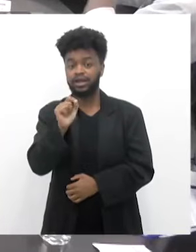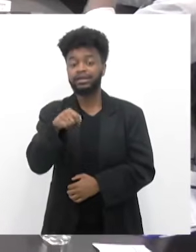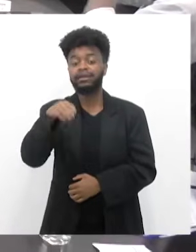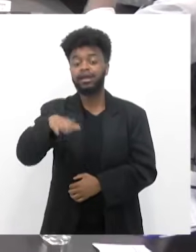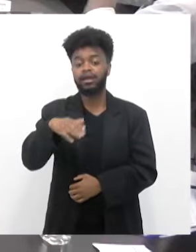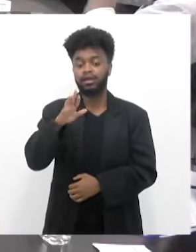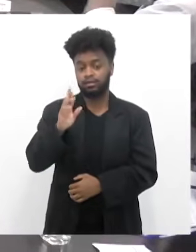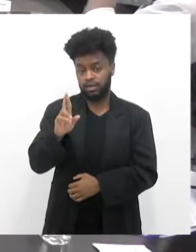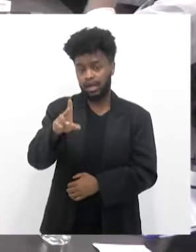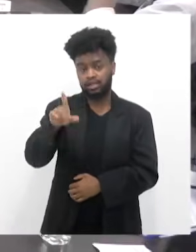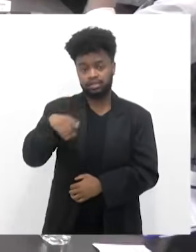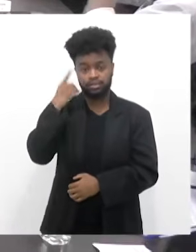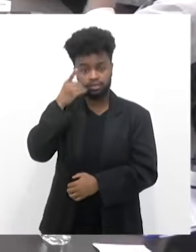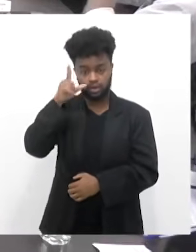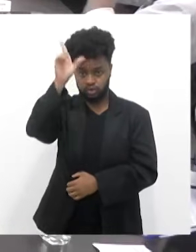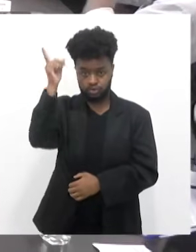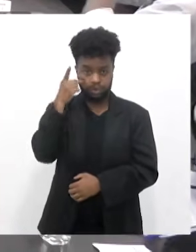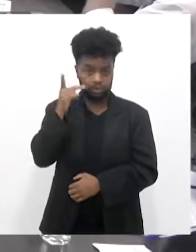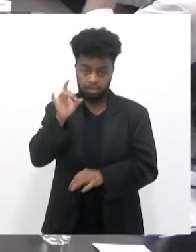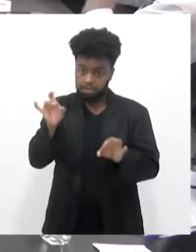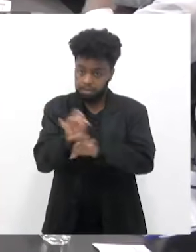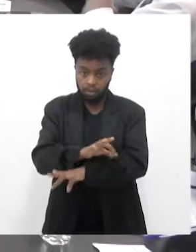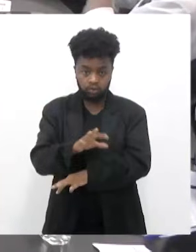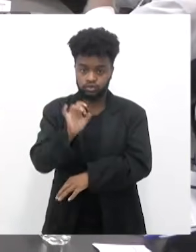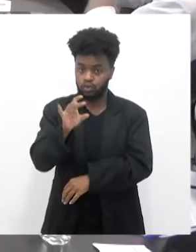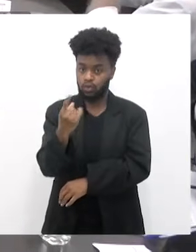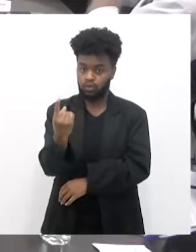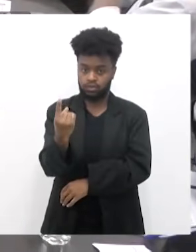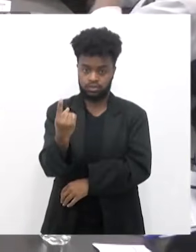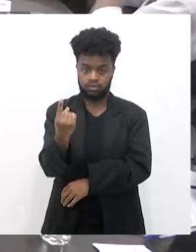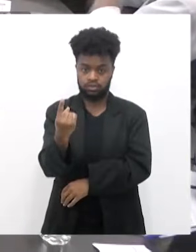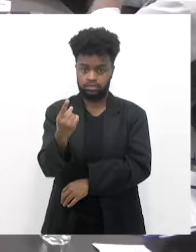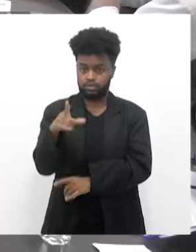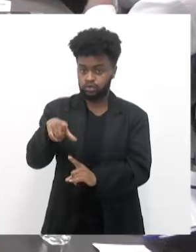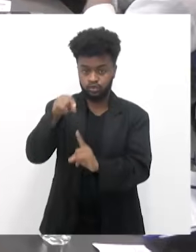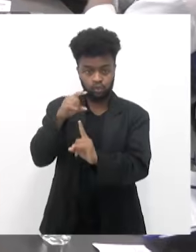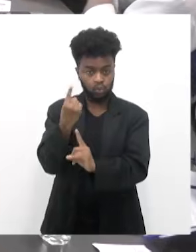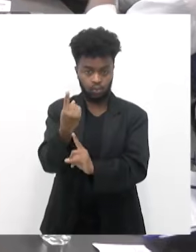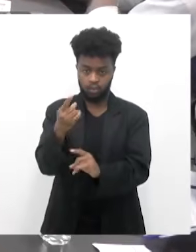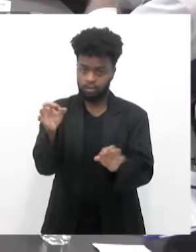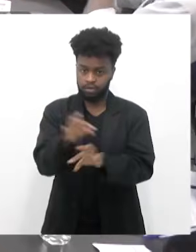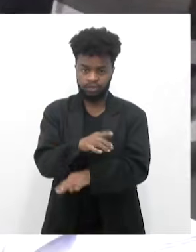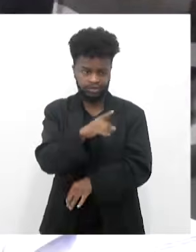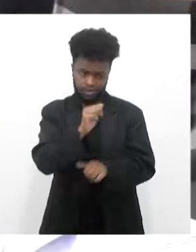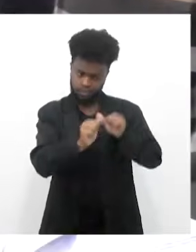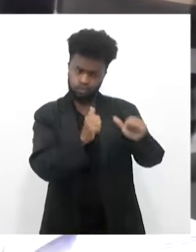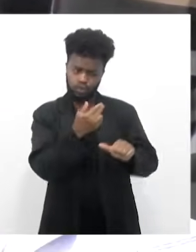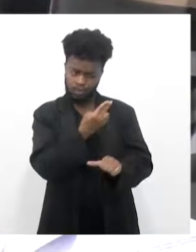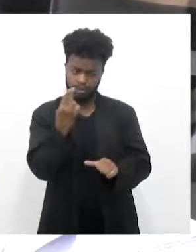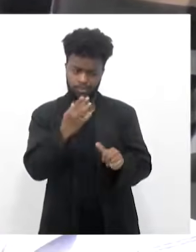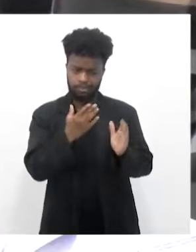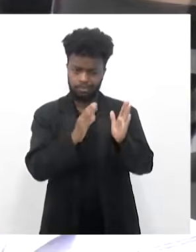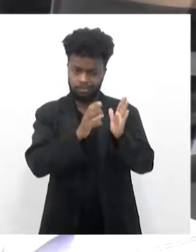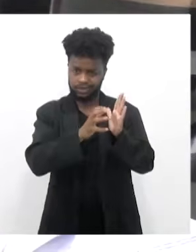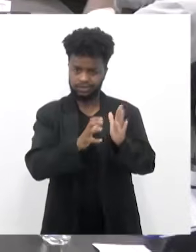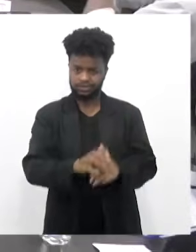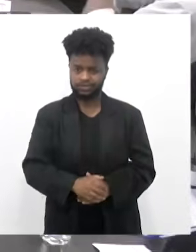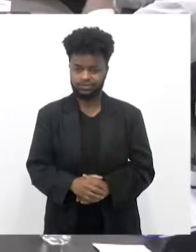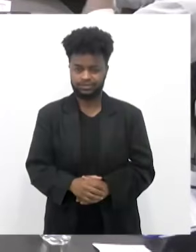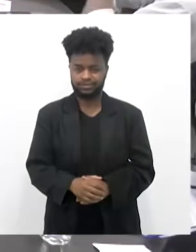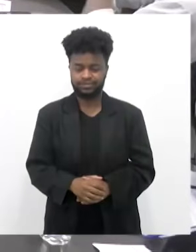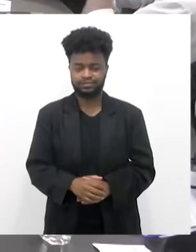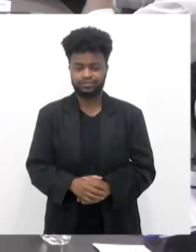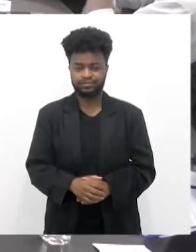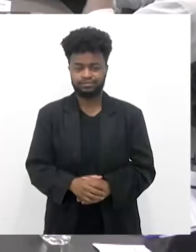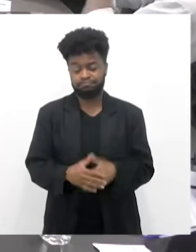Paulo, é o deputado Luiz Paulo, ponto. O partido que consagrou o nome. O senhor já me mudou de partido, né? Como ele...